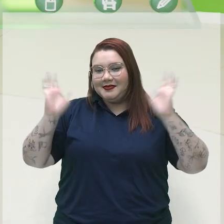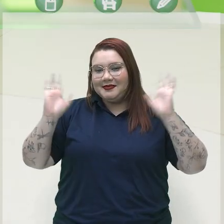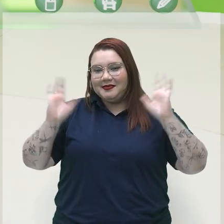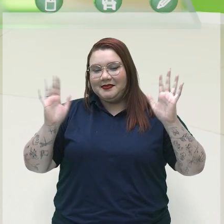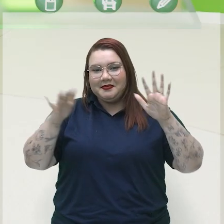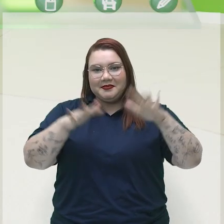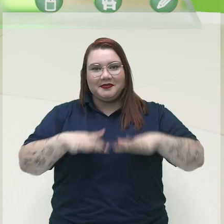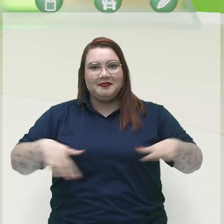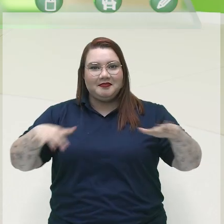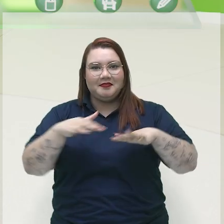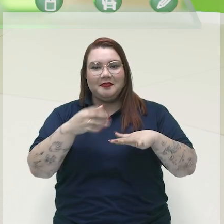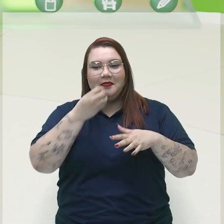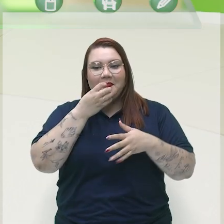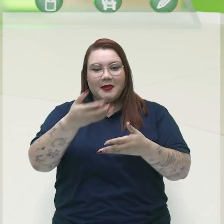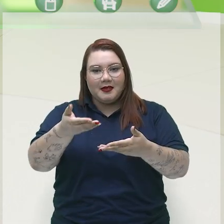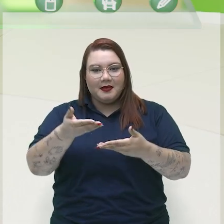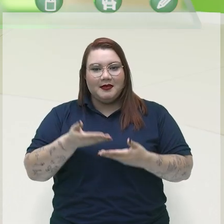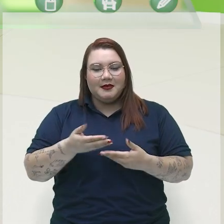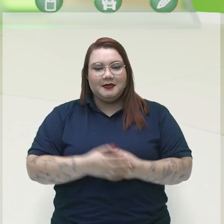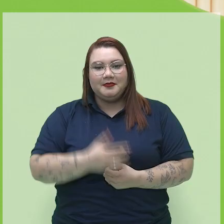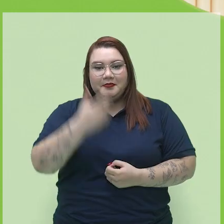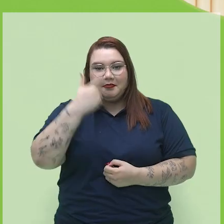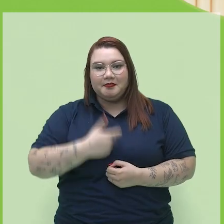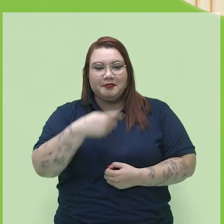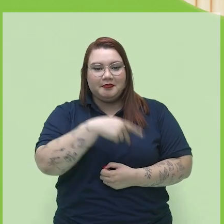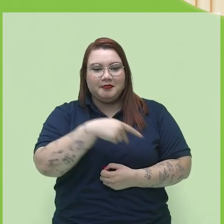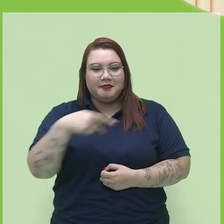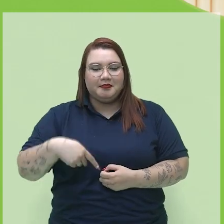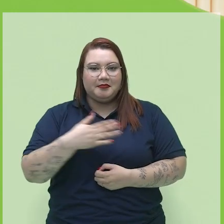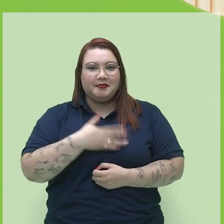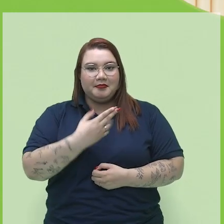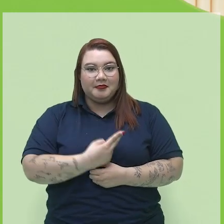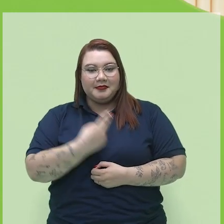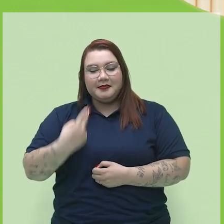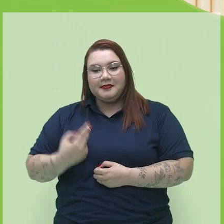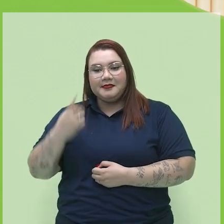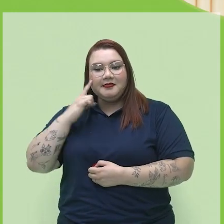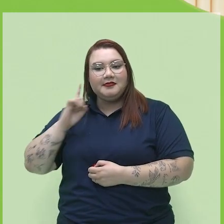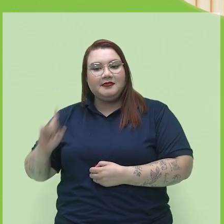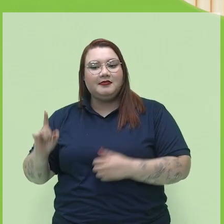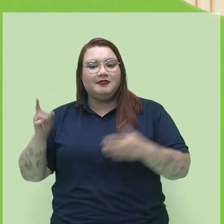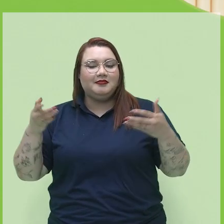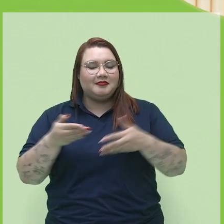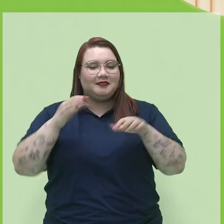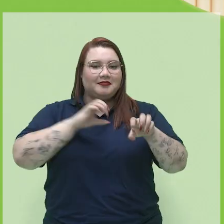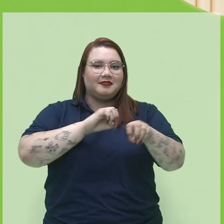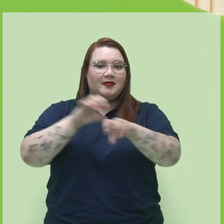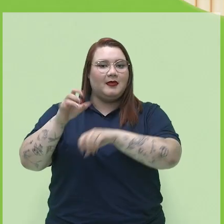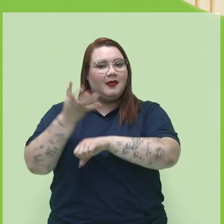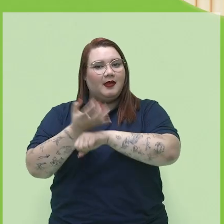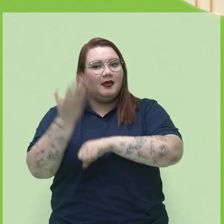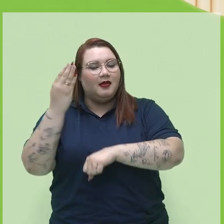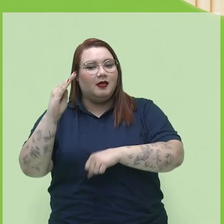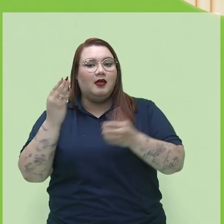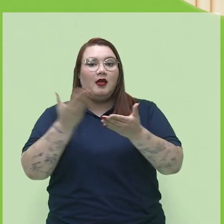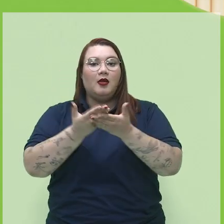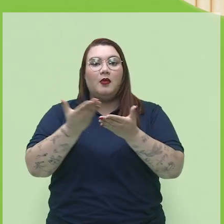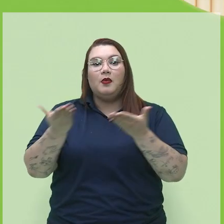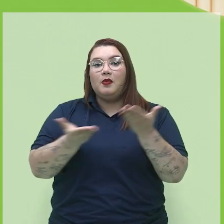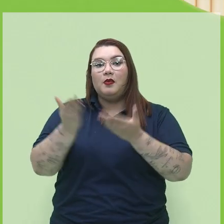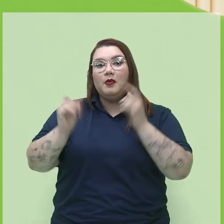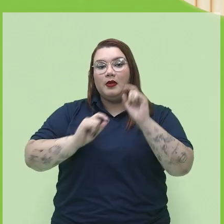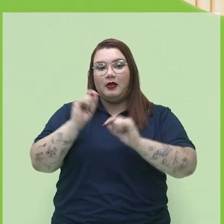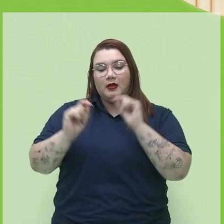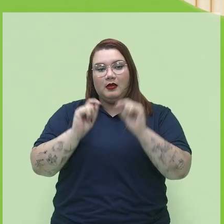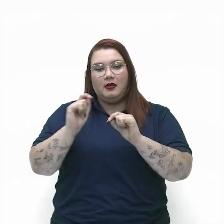Olá, como vão todos? Sejam muito bem-vindos. Eu sou a professora Cristiane Oliveira, a sua professora de Biologia, e vamos